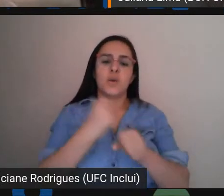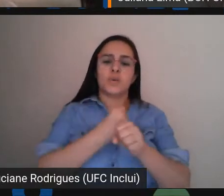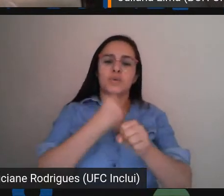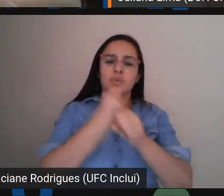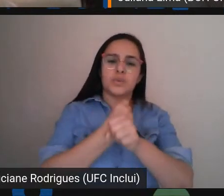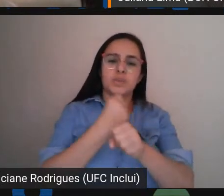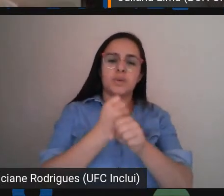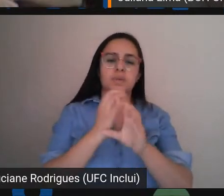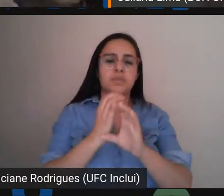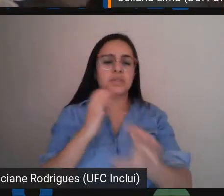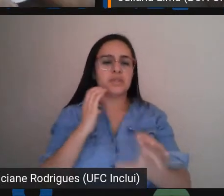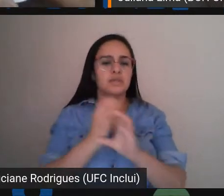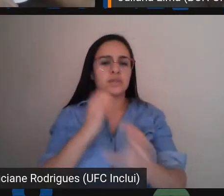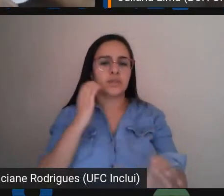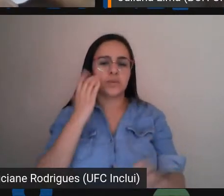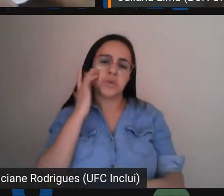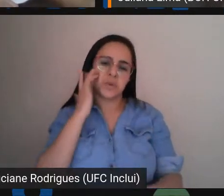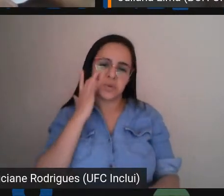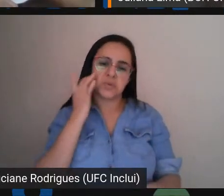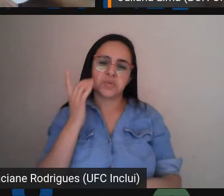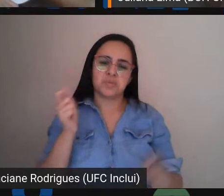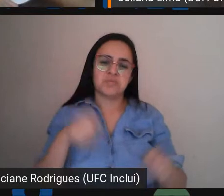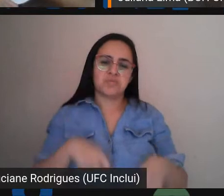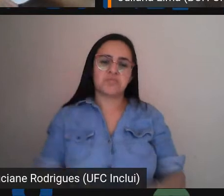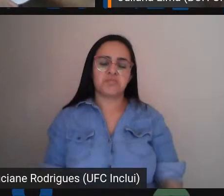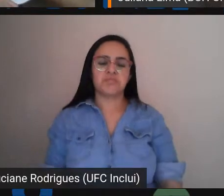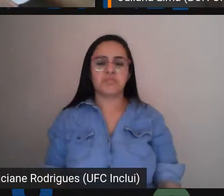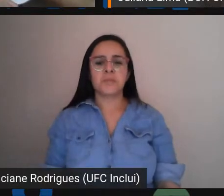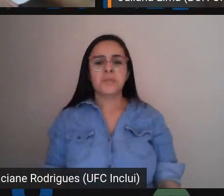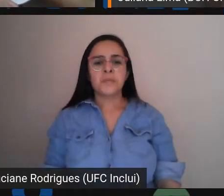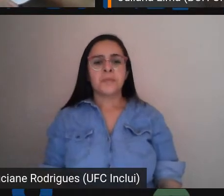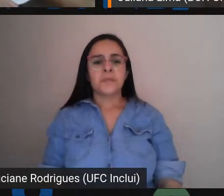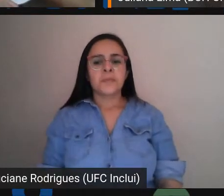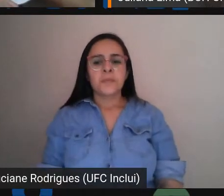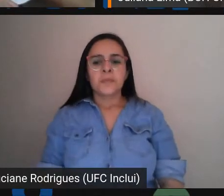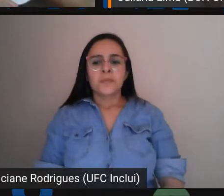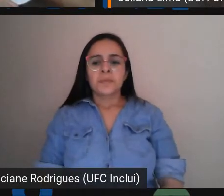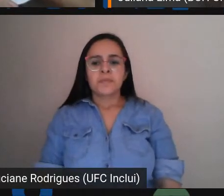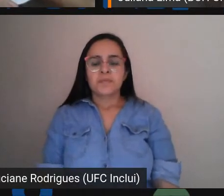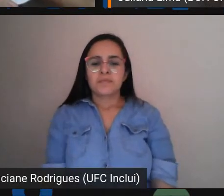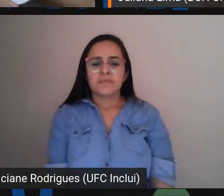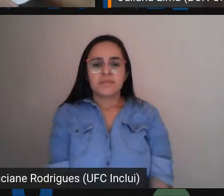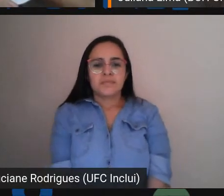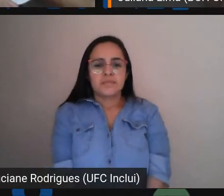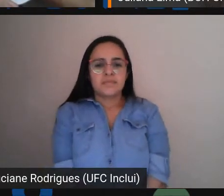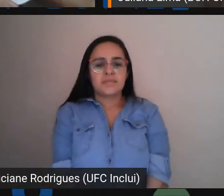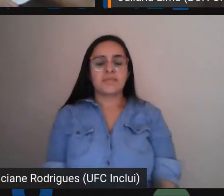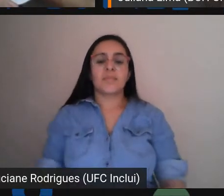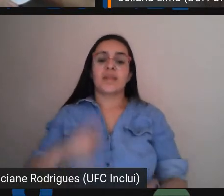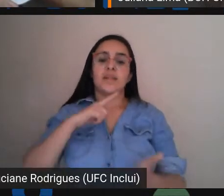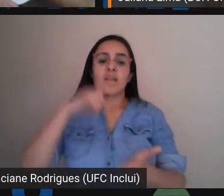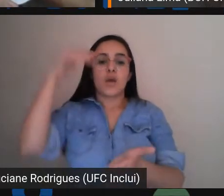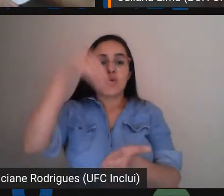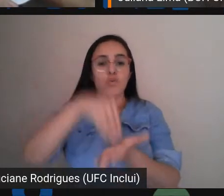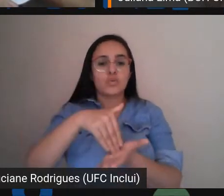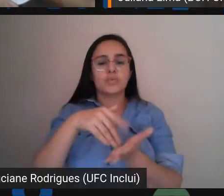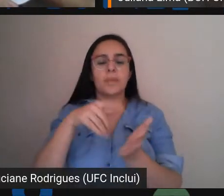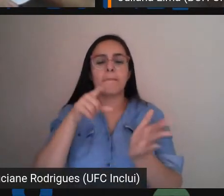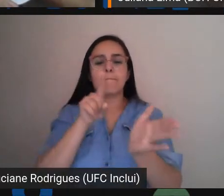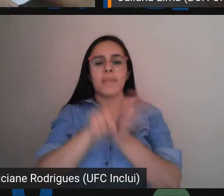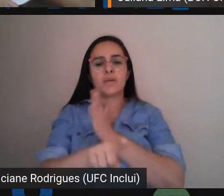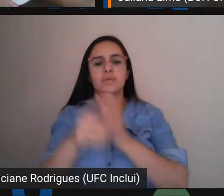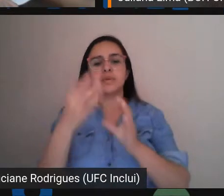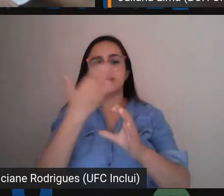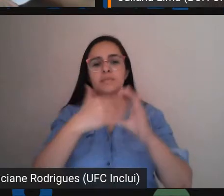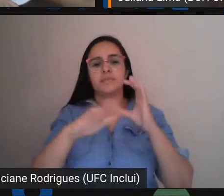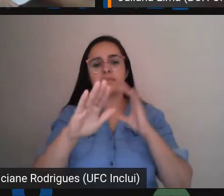enfim. Tá. Professora, então, essas últimas perguntas que tem aqui, eu vou encaminhar para o seu e-mail, tá?